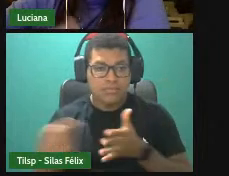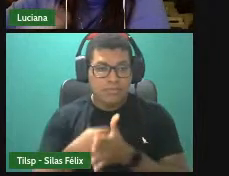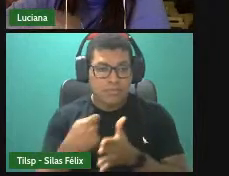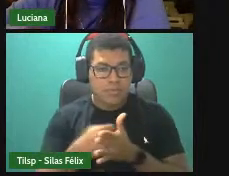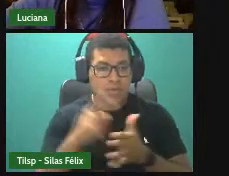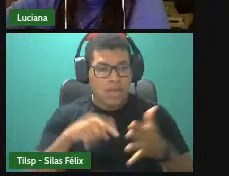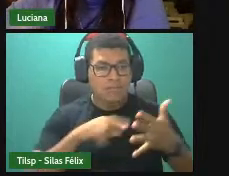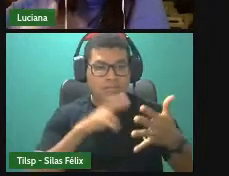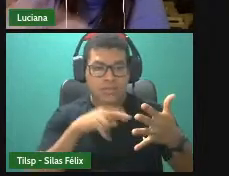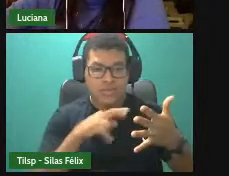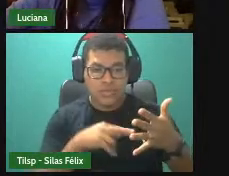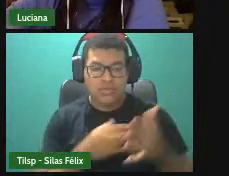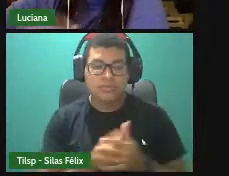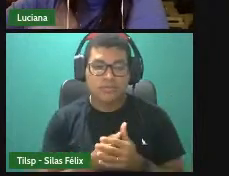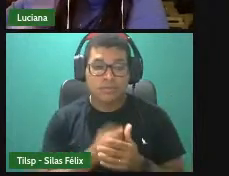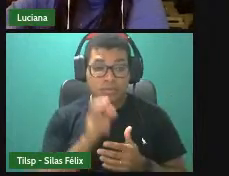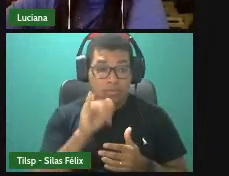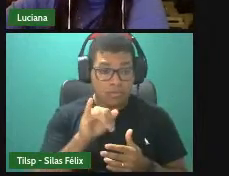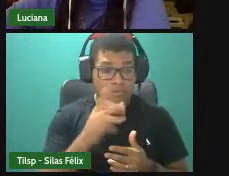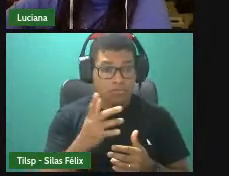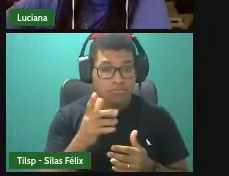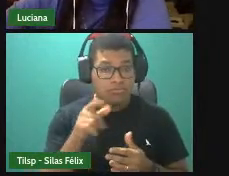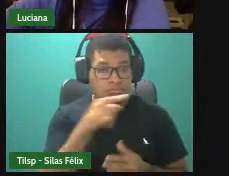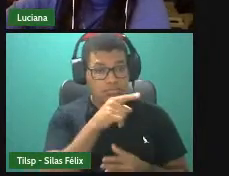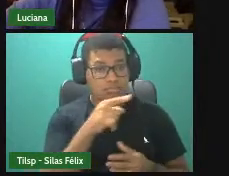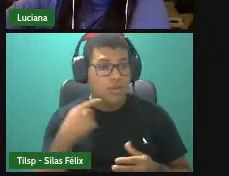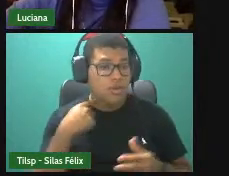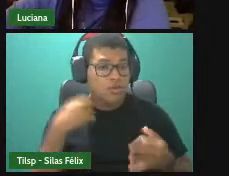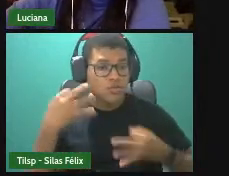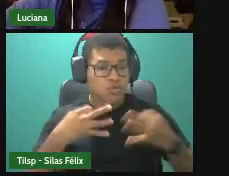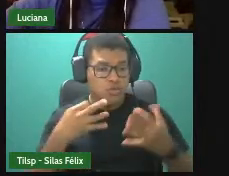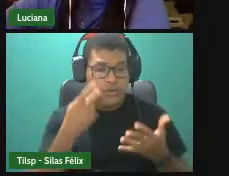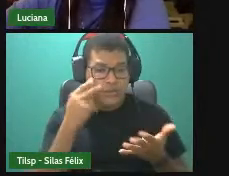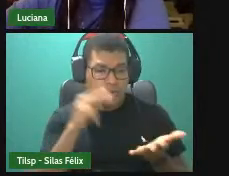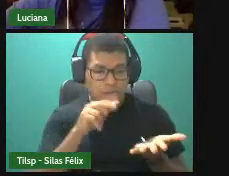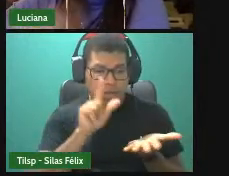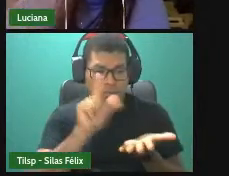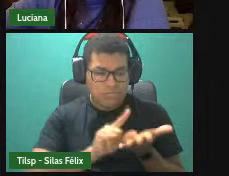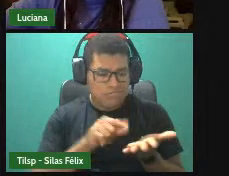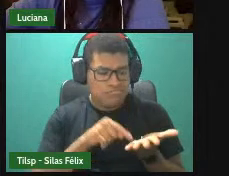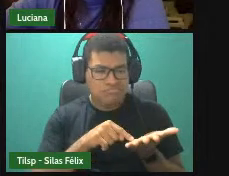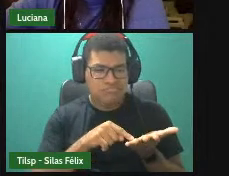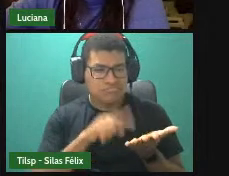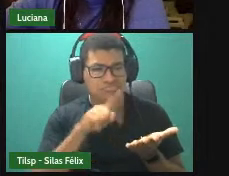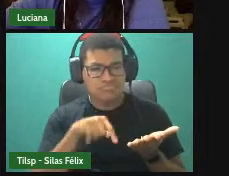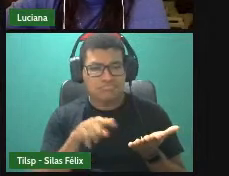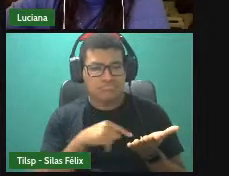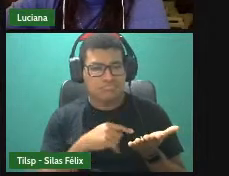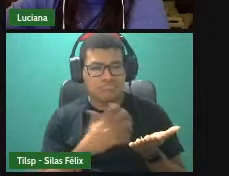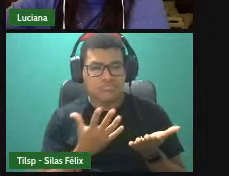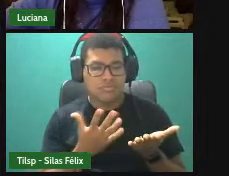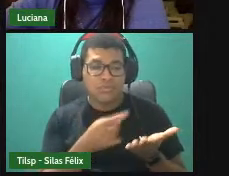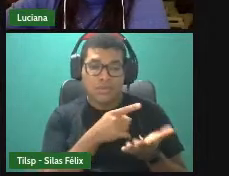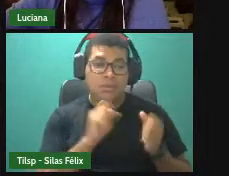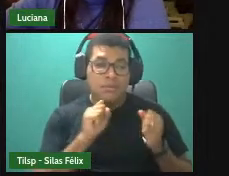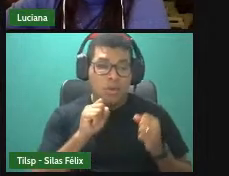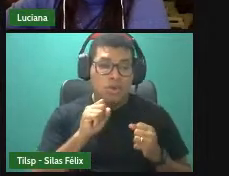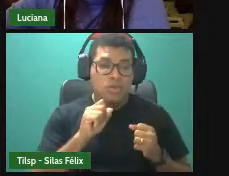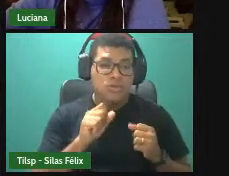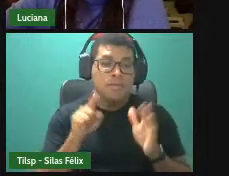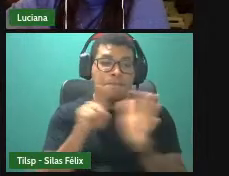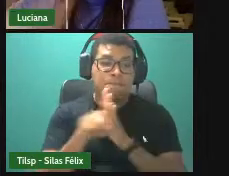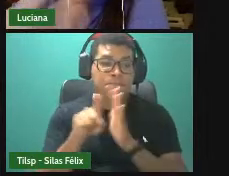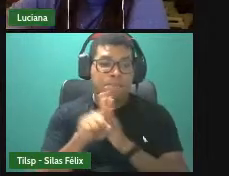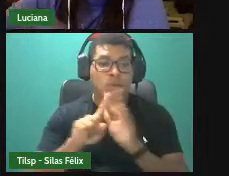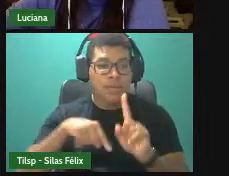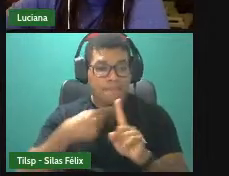depois, se o laudo não, se o juiz achar que aquele laudo não serviu, ou ele pode mandar perguntas complementares,